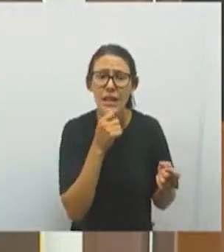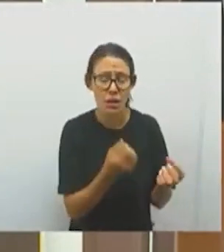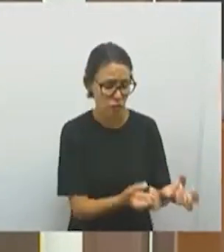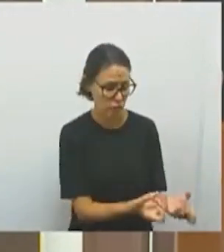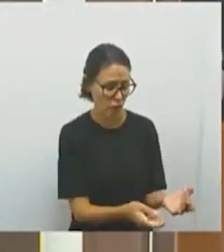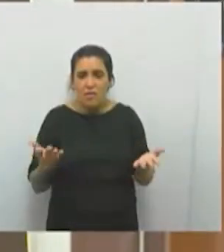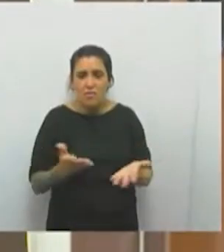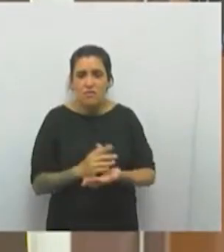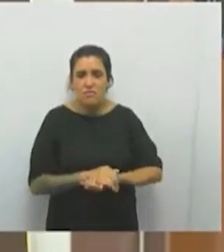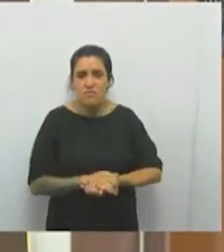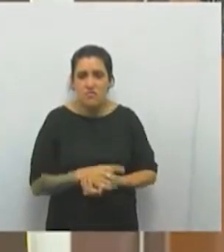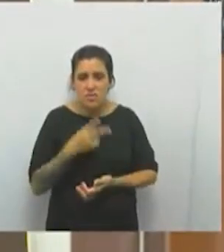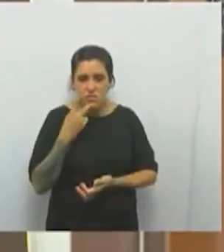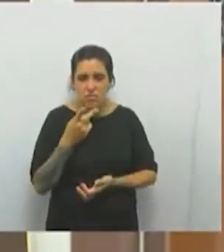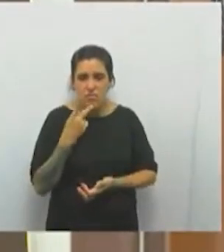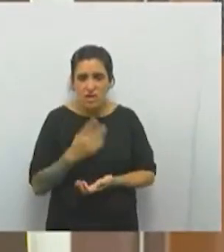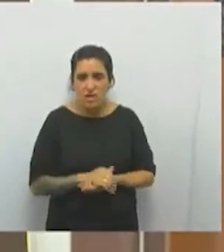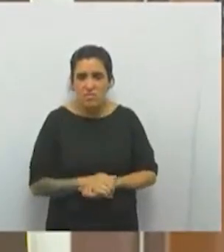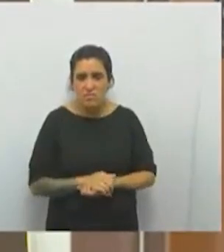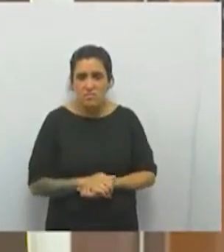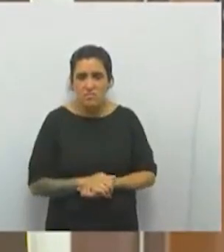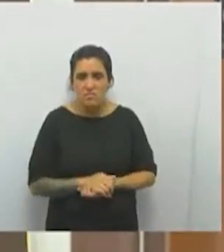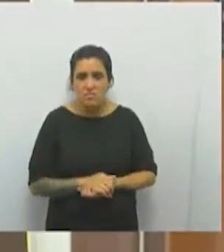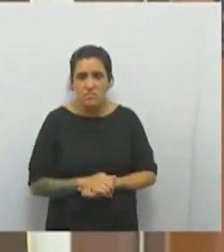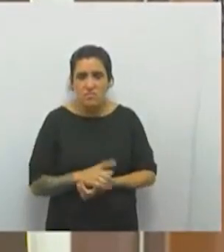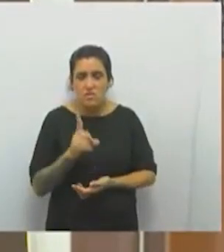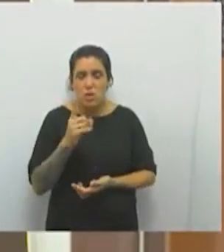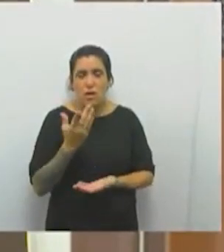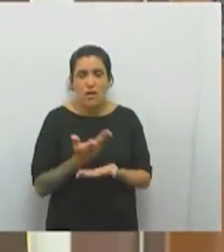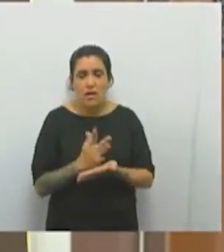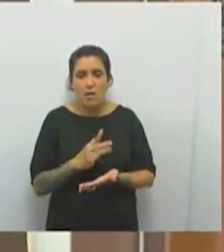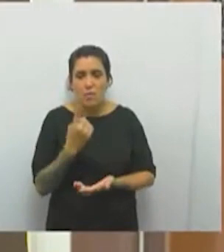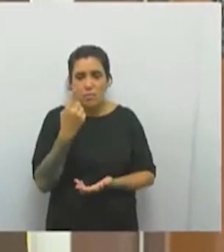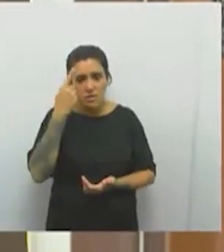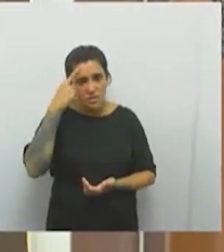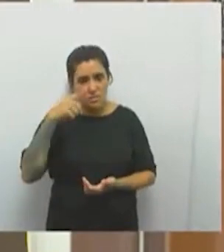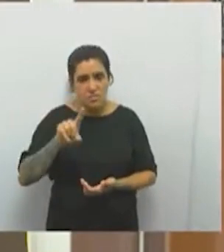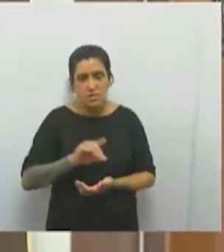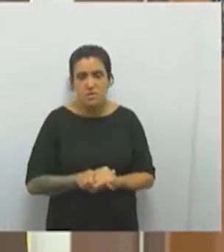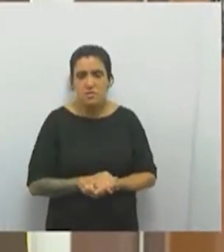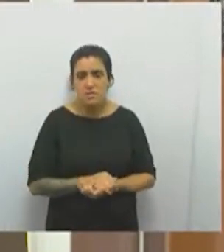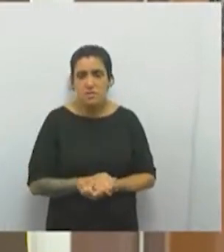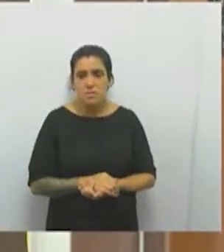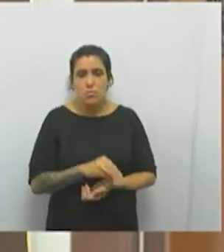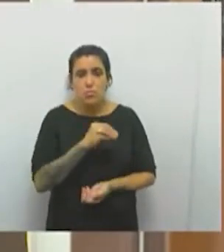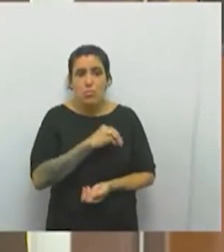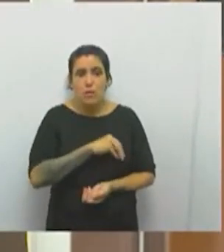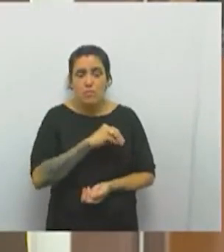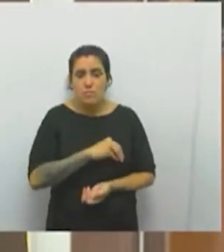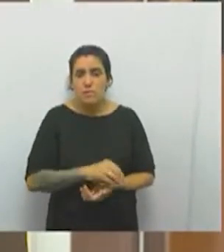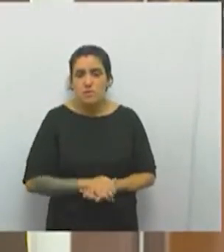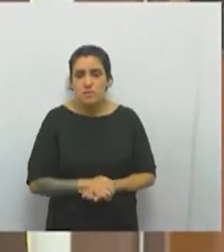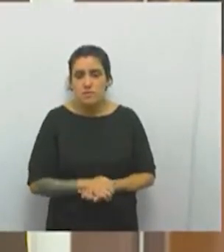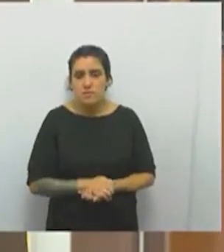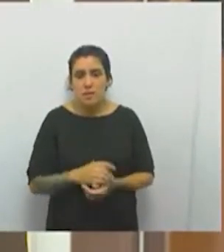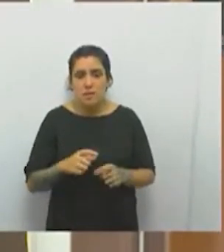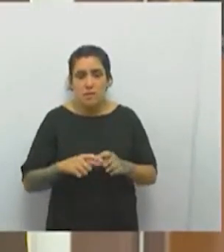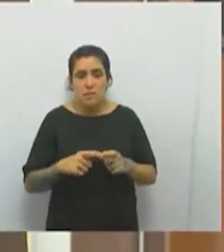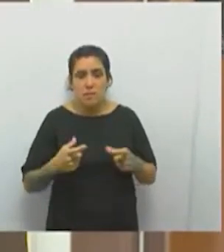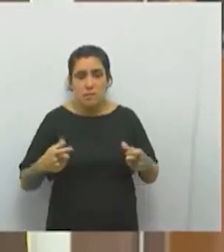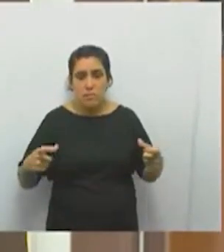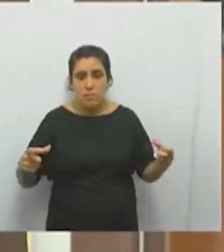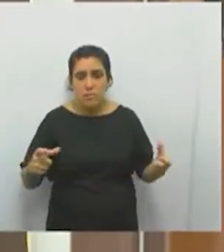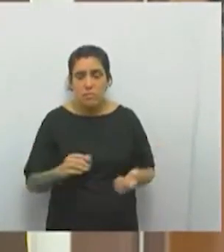perderam tudo que calamidade não acabe uma semana o saldo o saldo ele é grande e